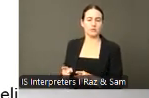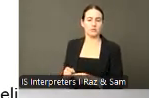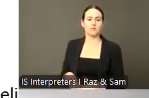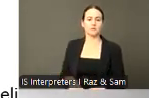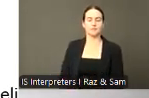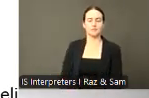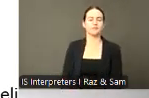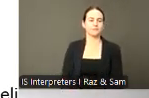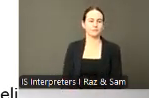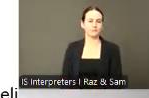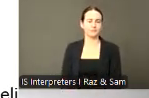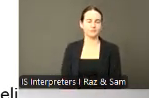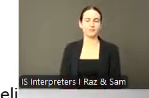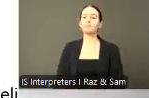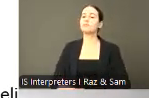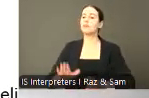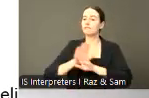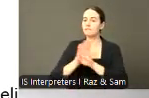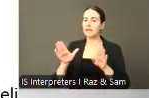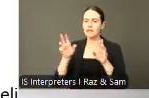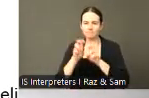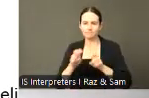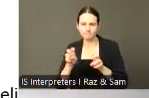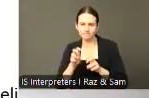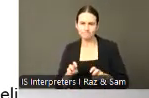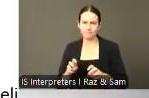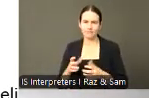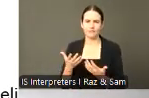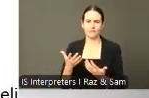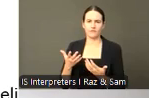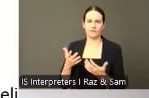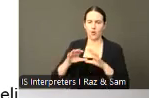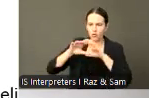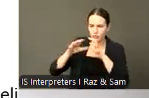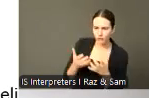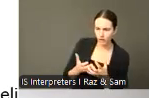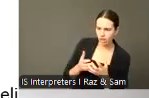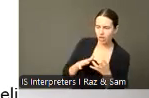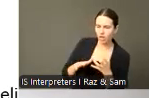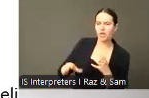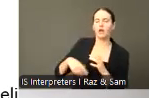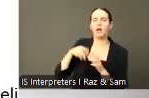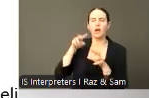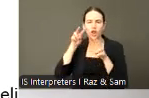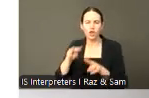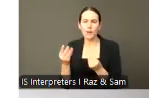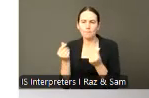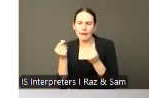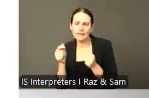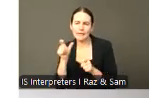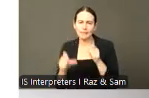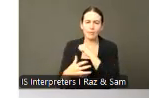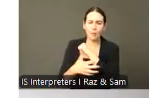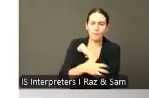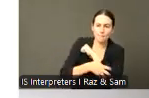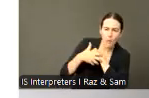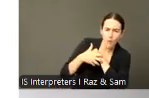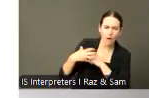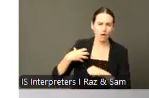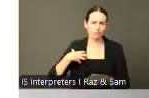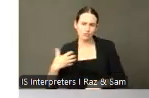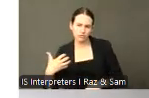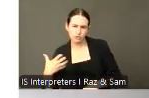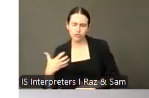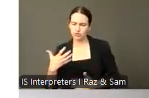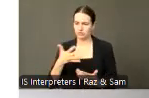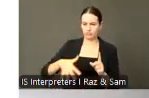condições aplicadas, culturais, econômicas, geográficas, para justamente estabelecer essa